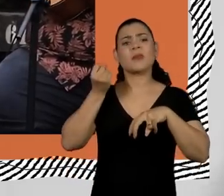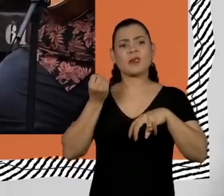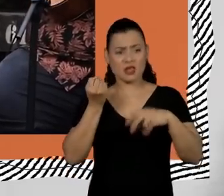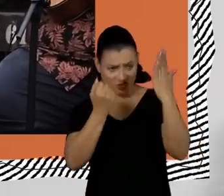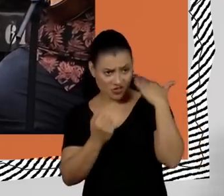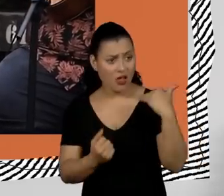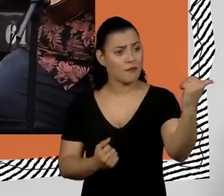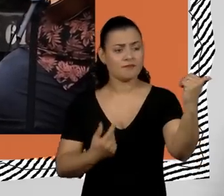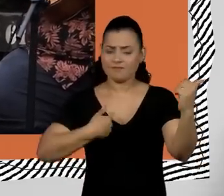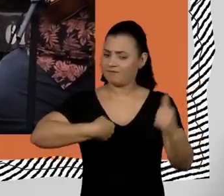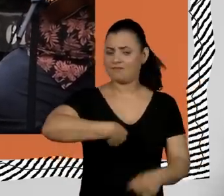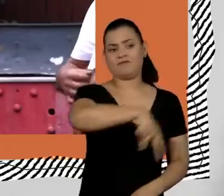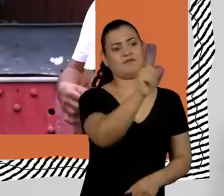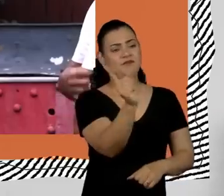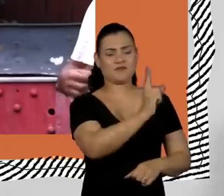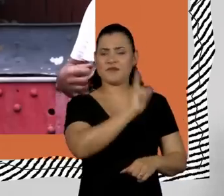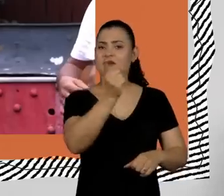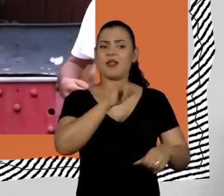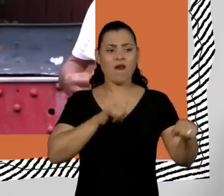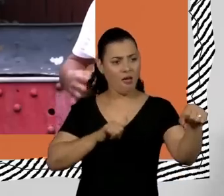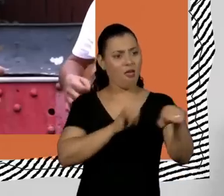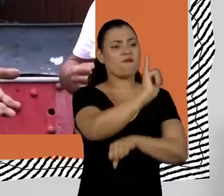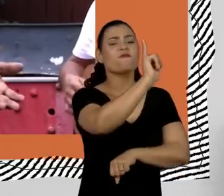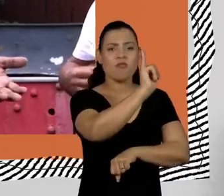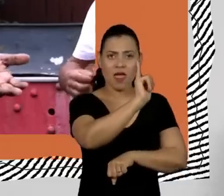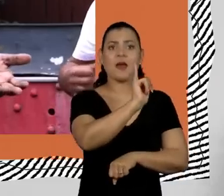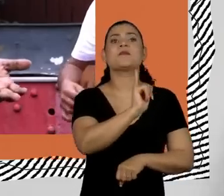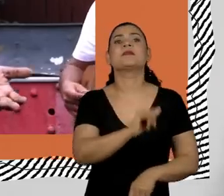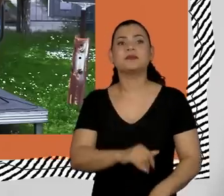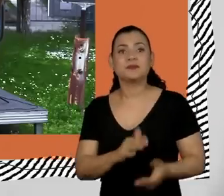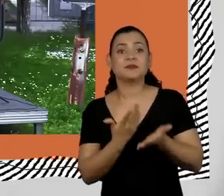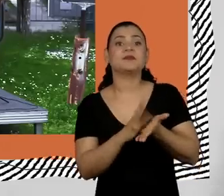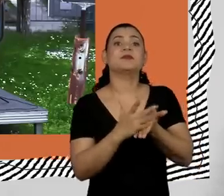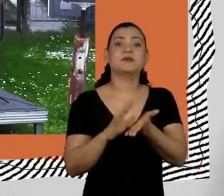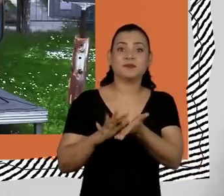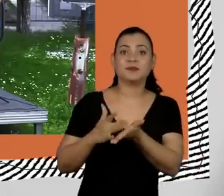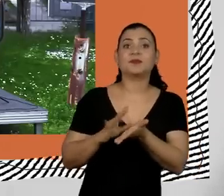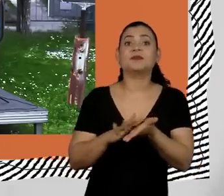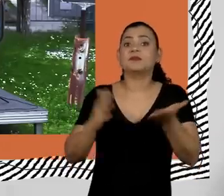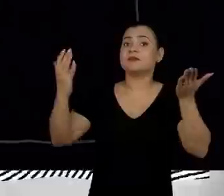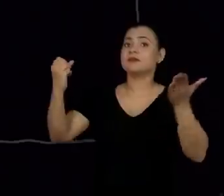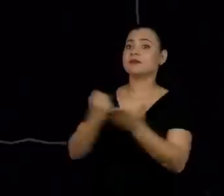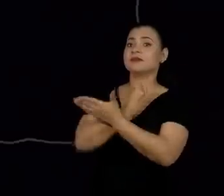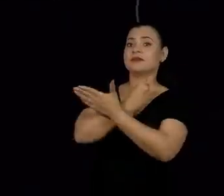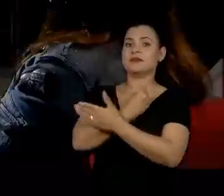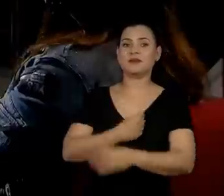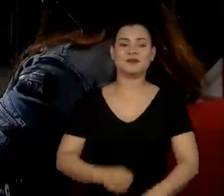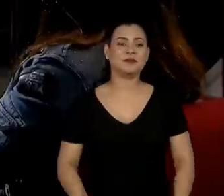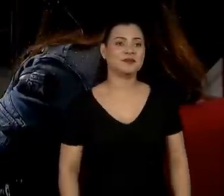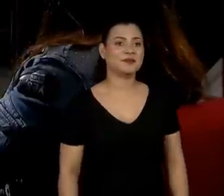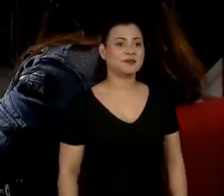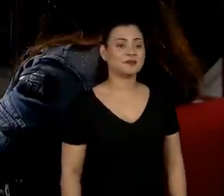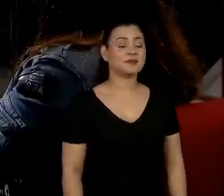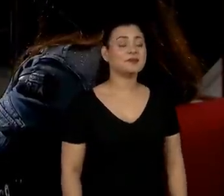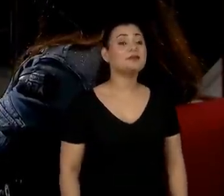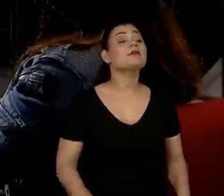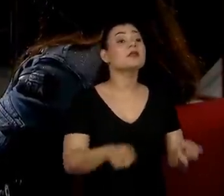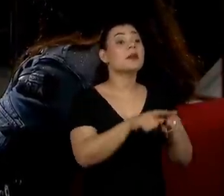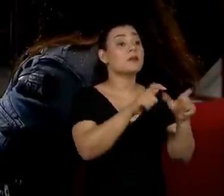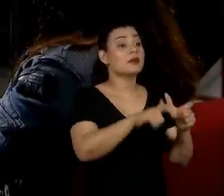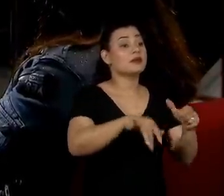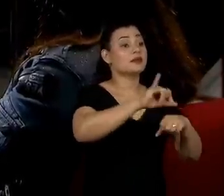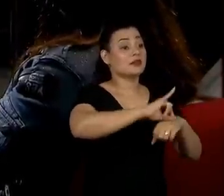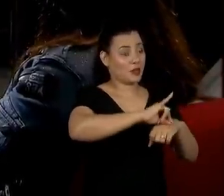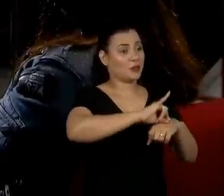da outra vez nós não vai mais no seu amor esse seu império ali